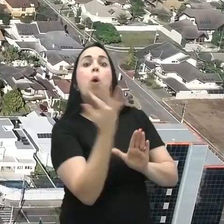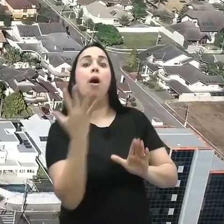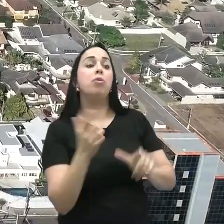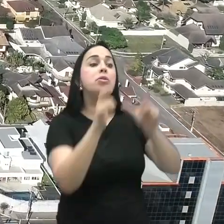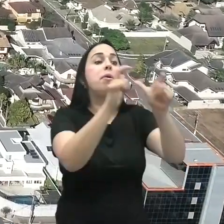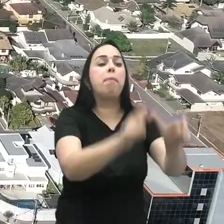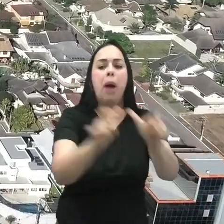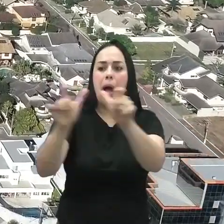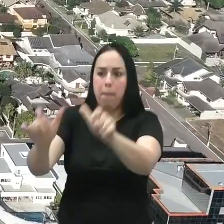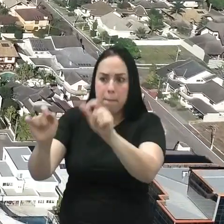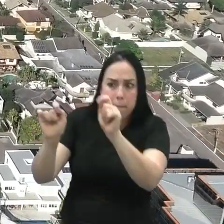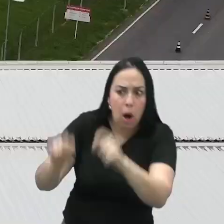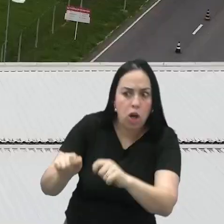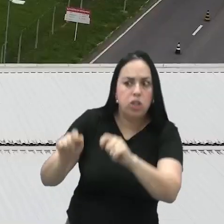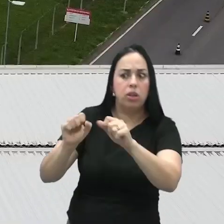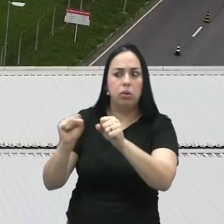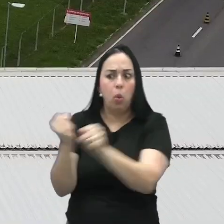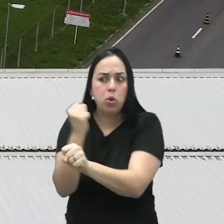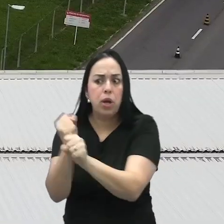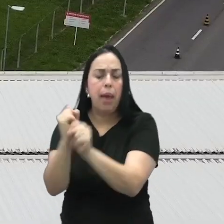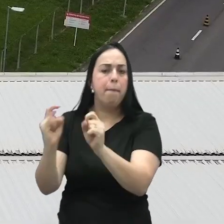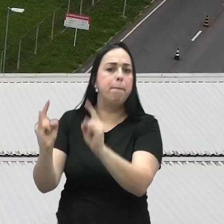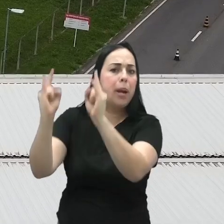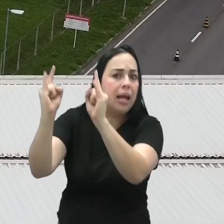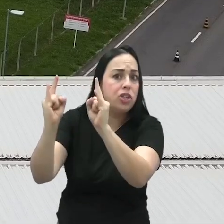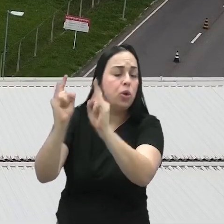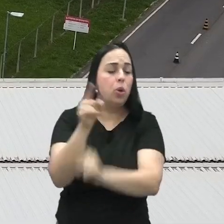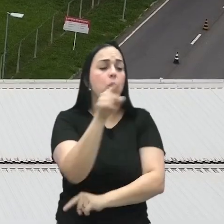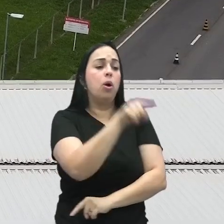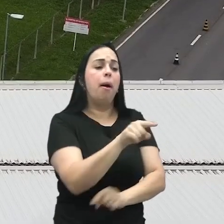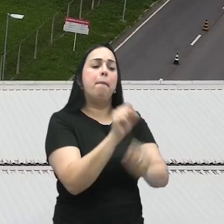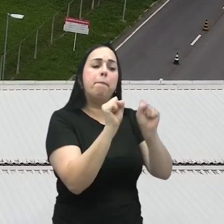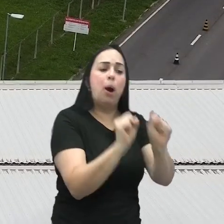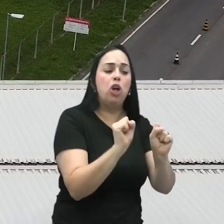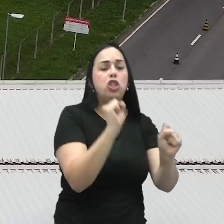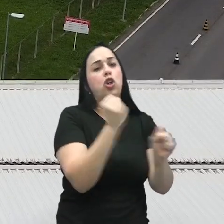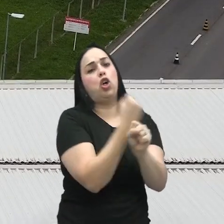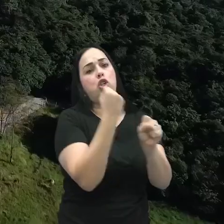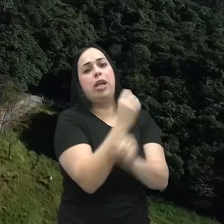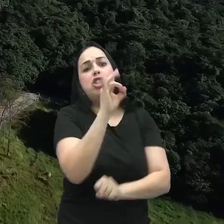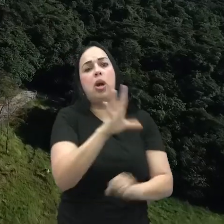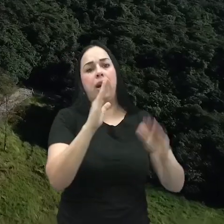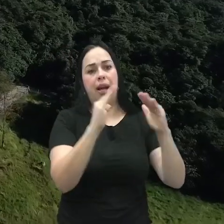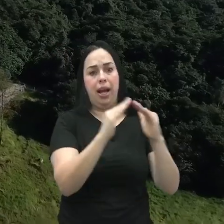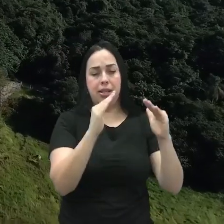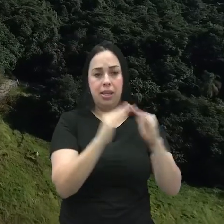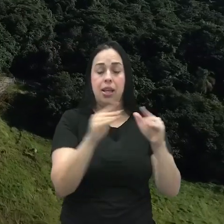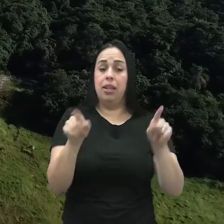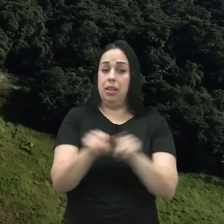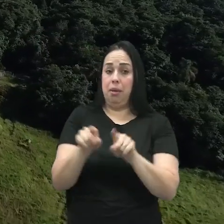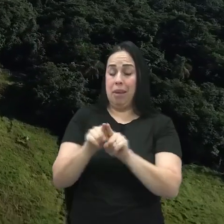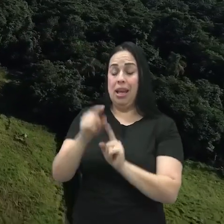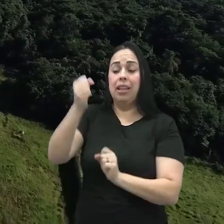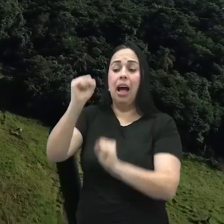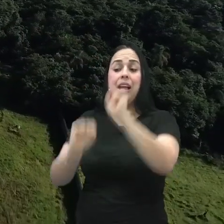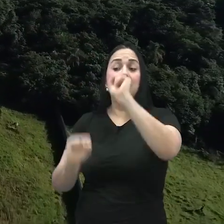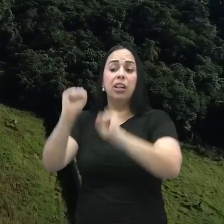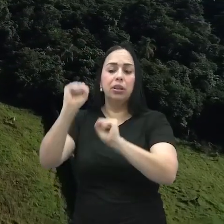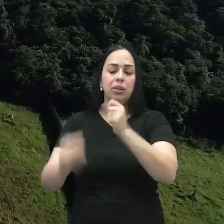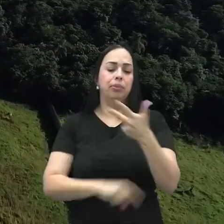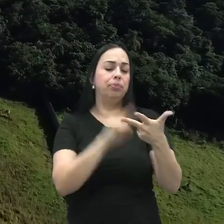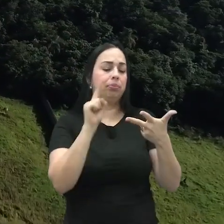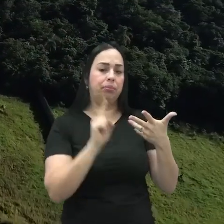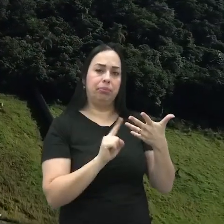ter prédios ou casas, quais áreas podem ser destinadas para a indústria, quais são as normas de proteção de